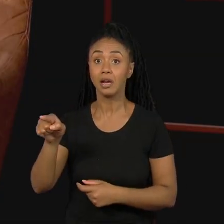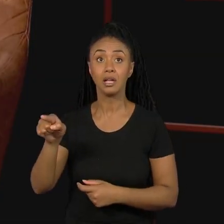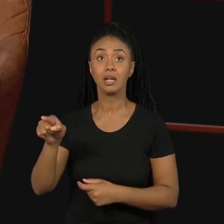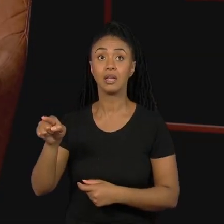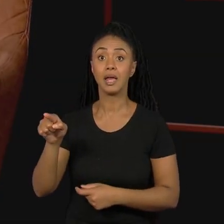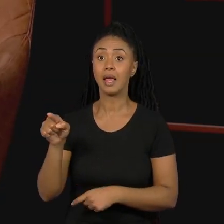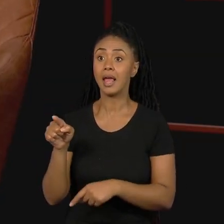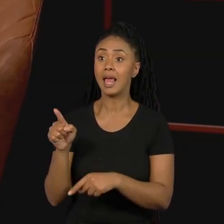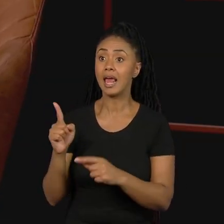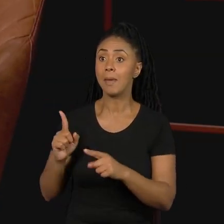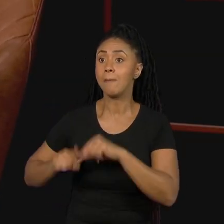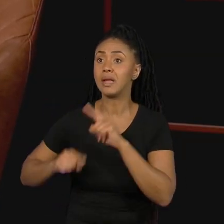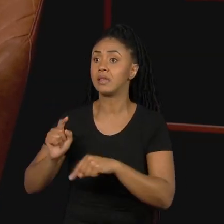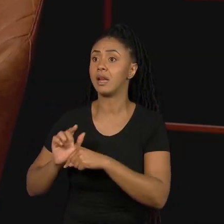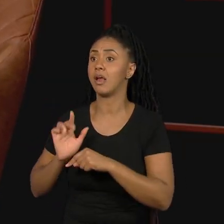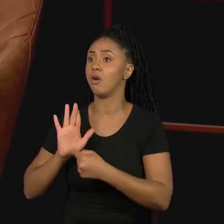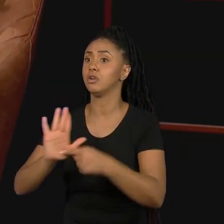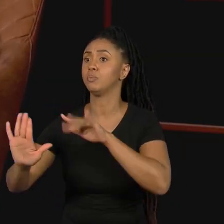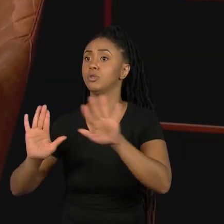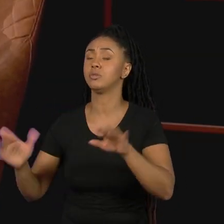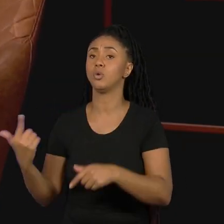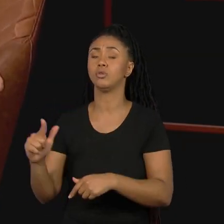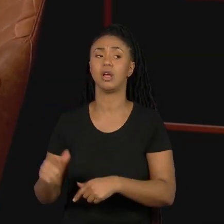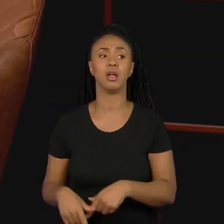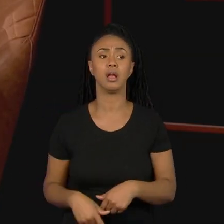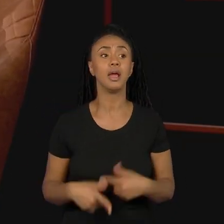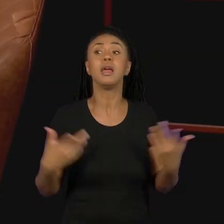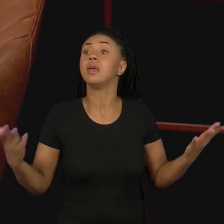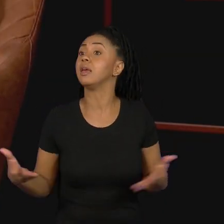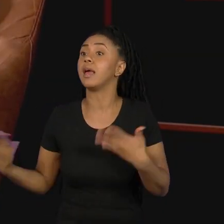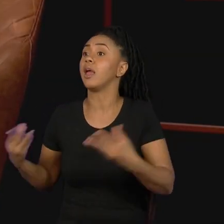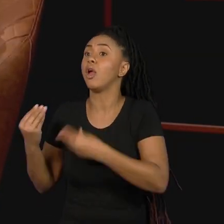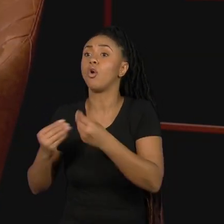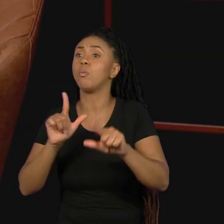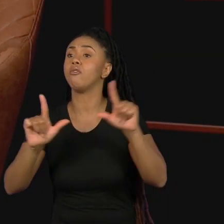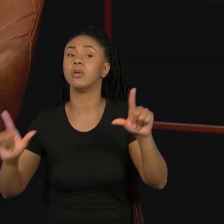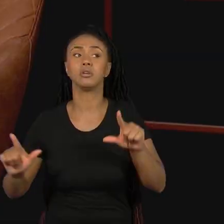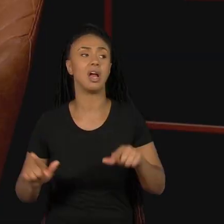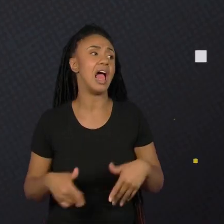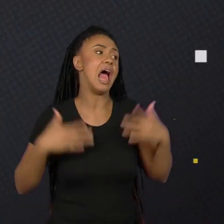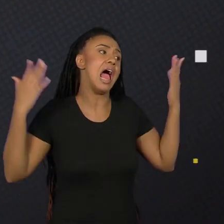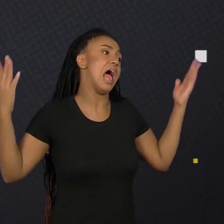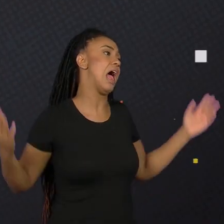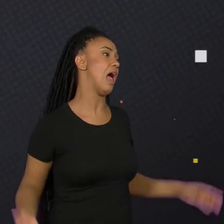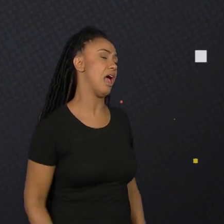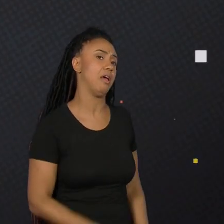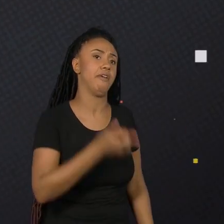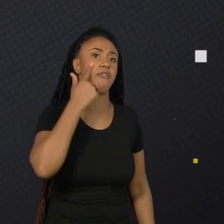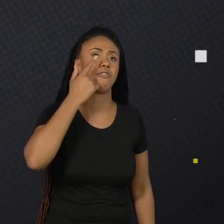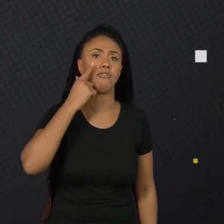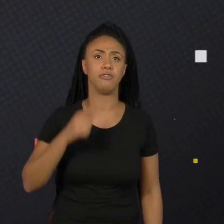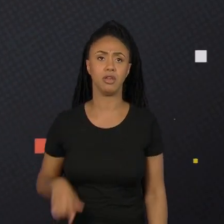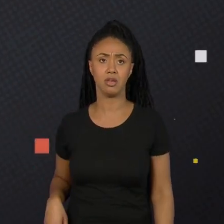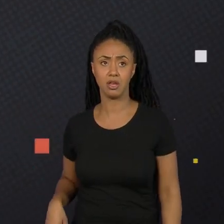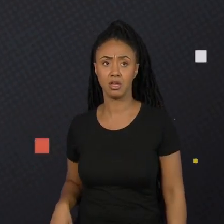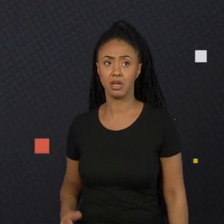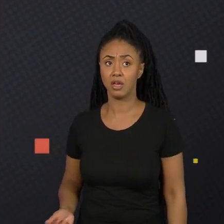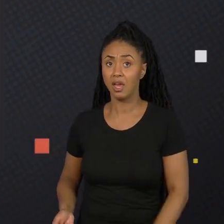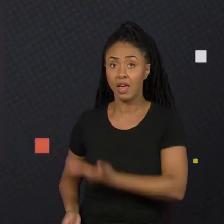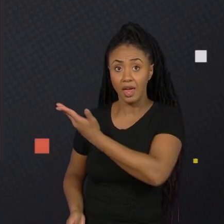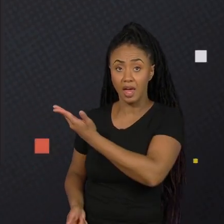montar a exposição. Hélio, cadê? A gente acha por aí. Então, arte povera italiana está ali. O Hélio